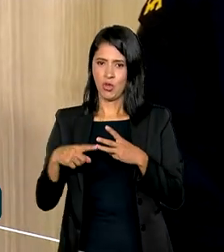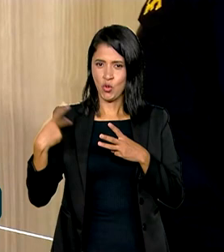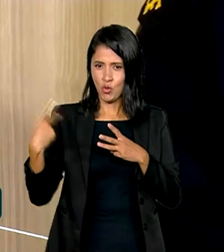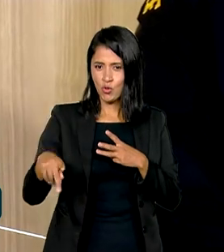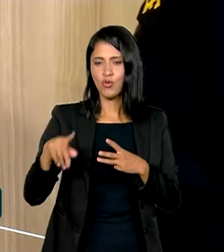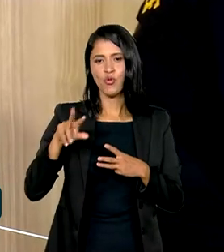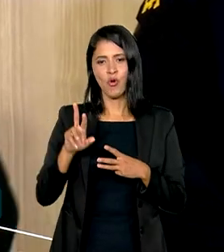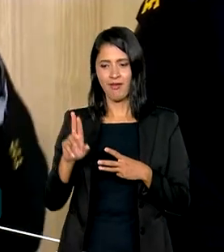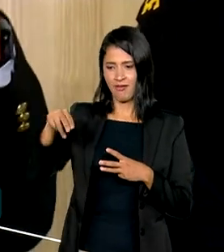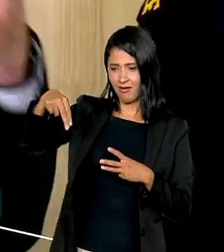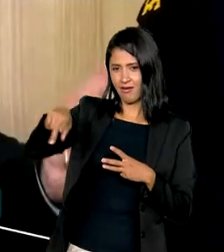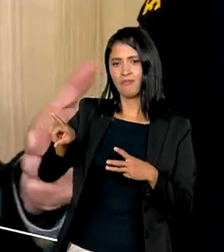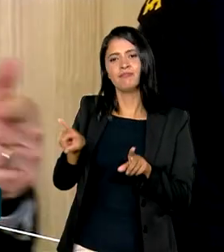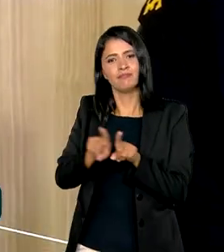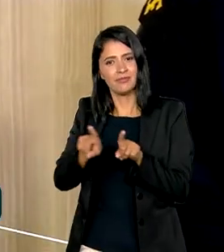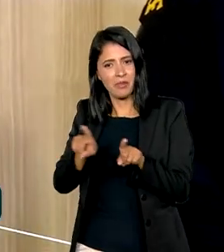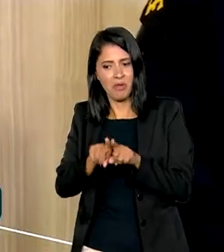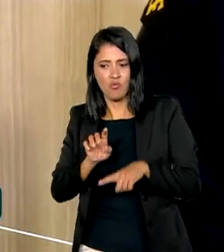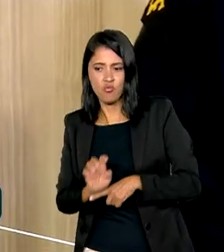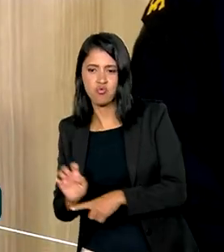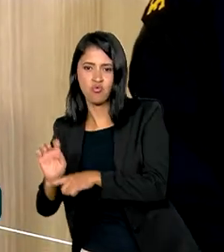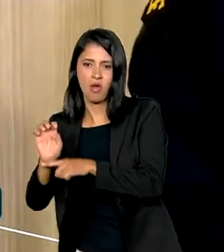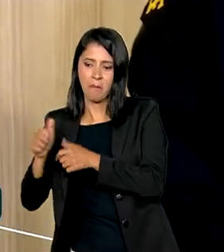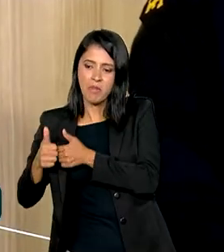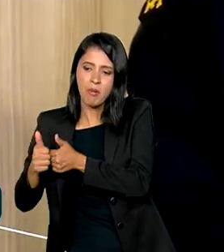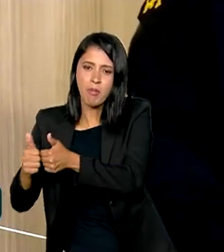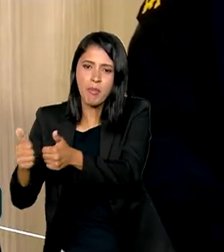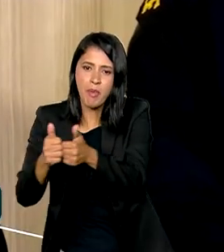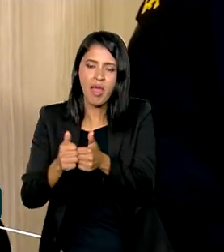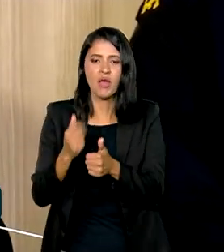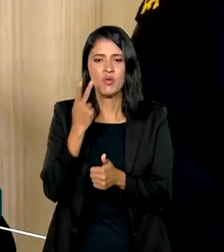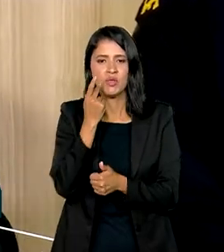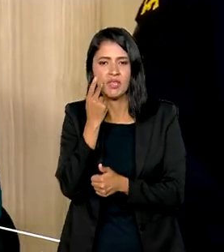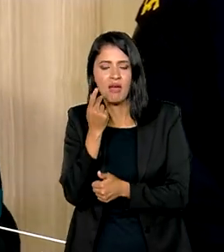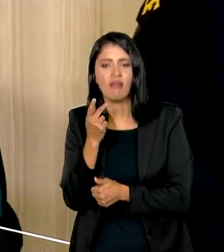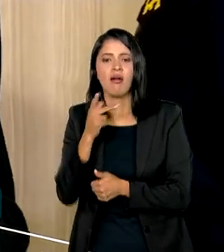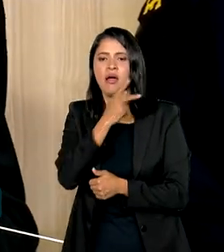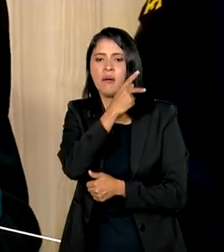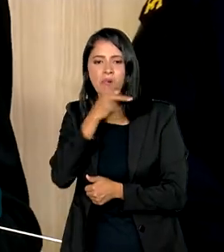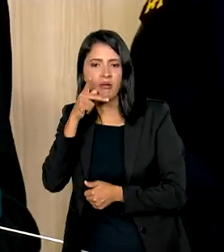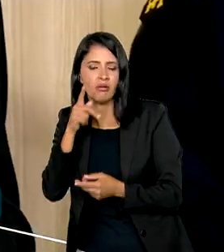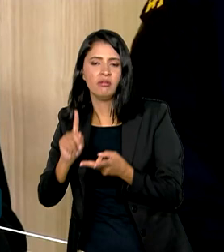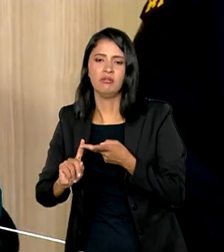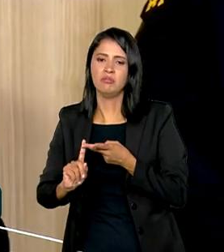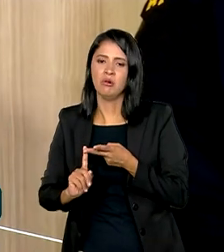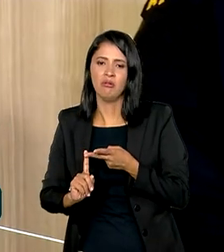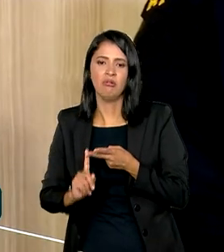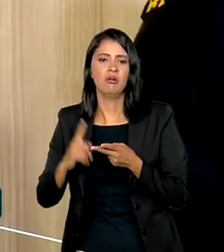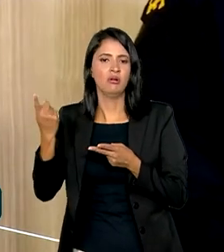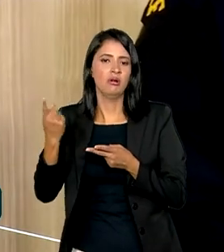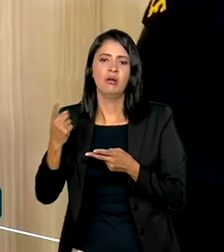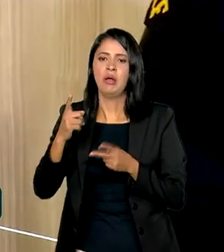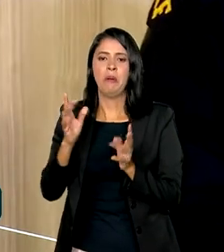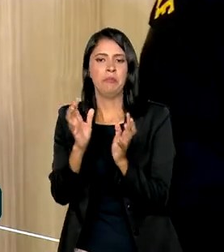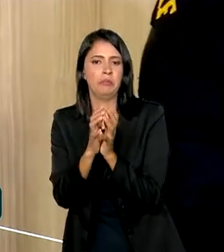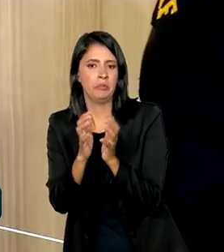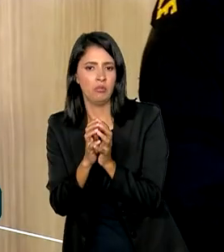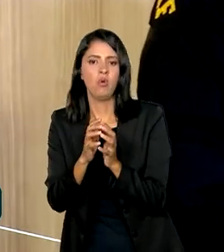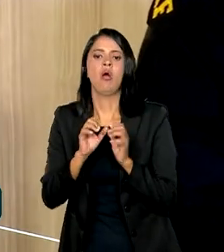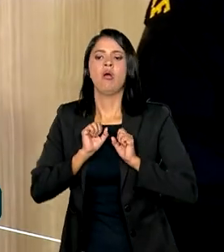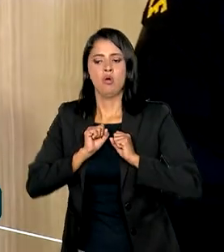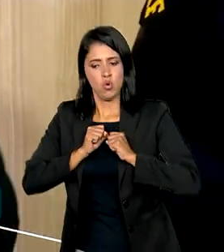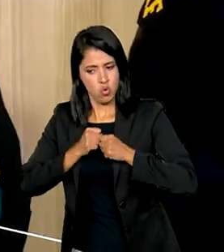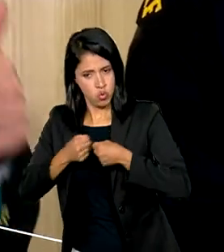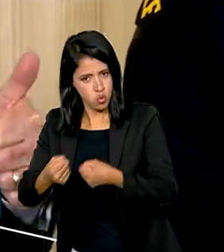Rio Grande do Norte, mas também dos estados vizinhos, Ceará, Paraíba e Pernambuco, estão